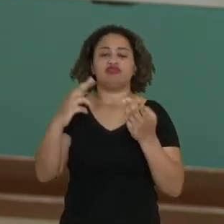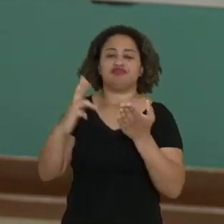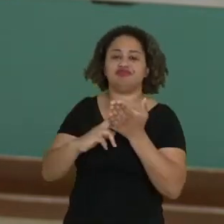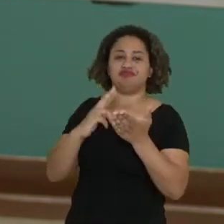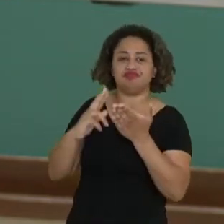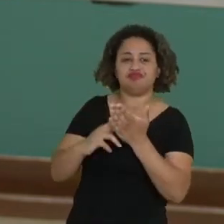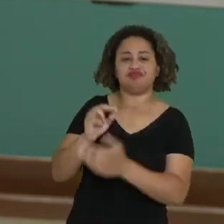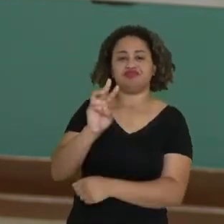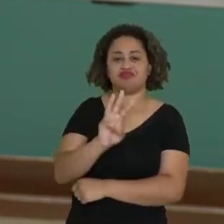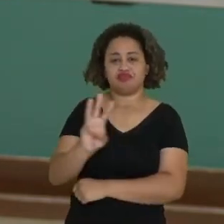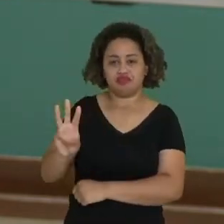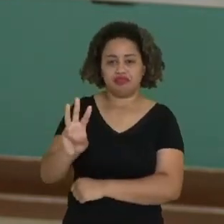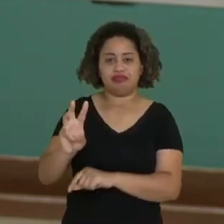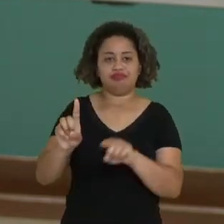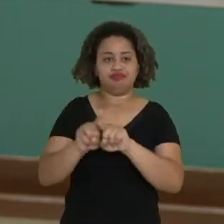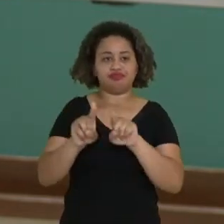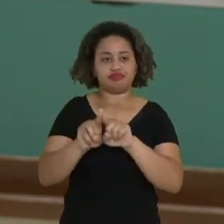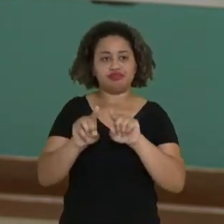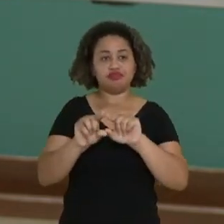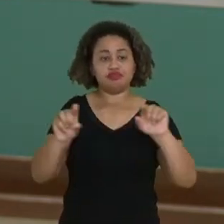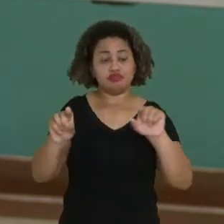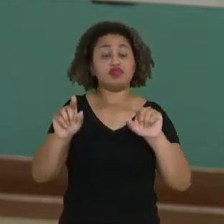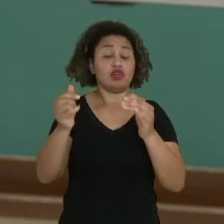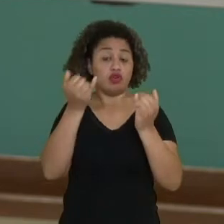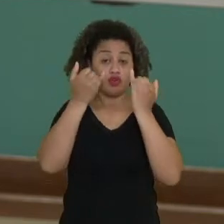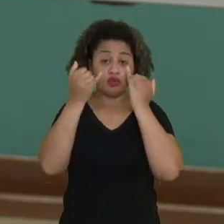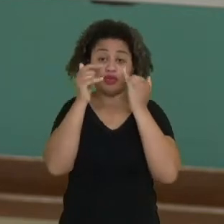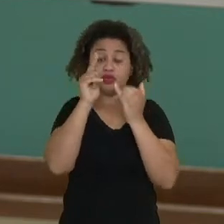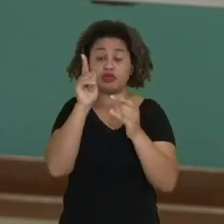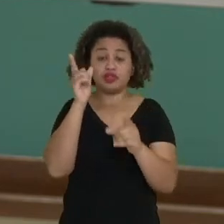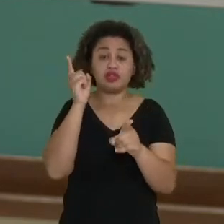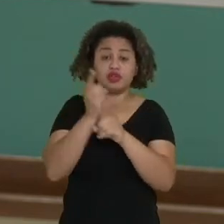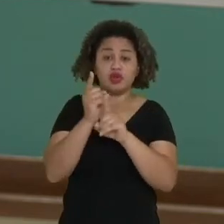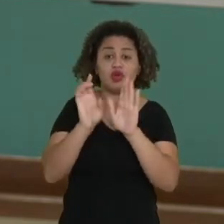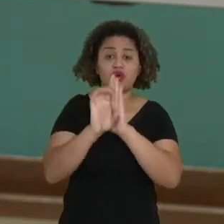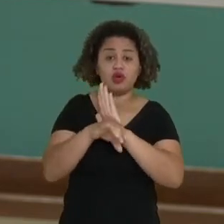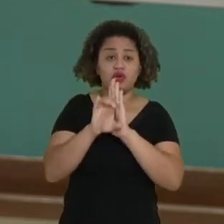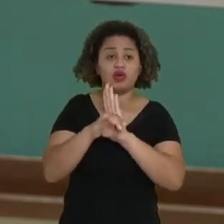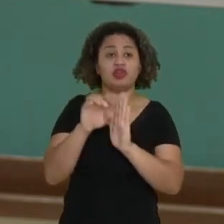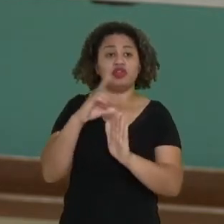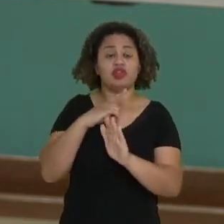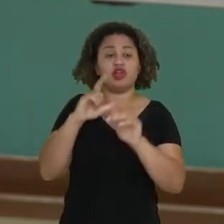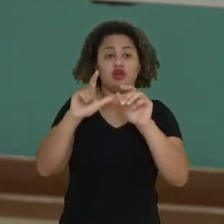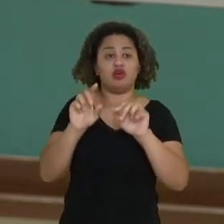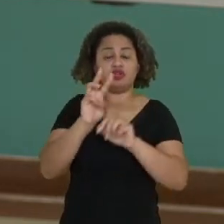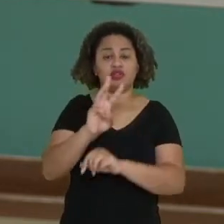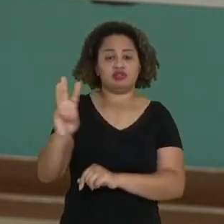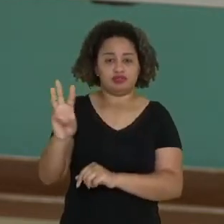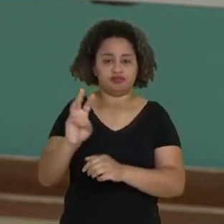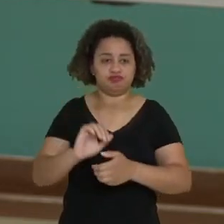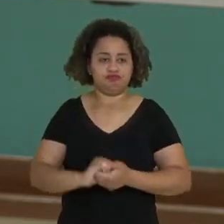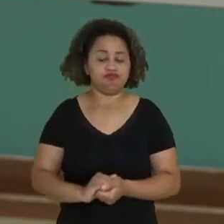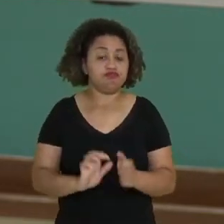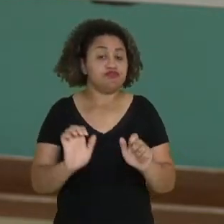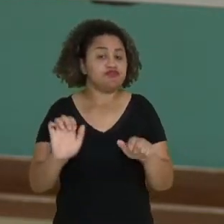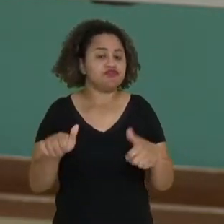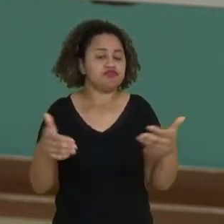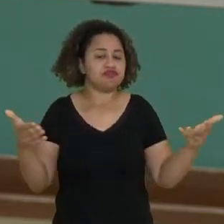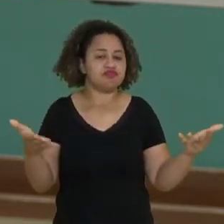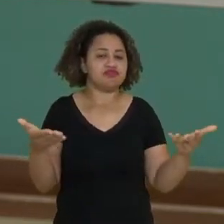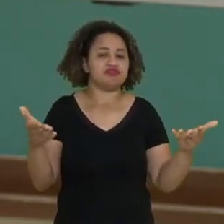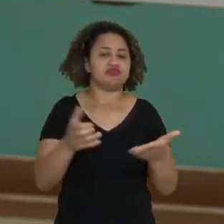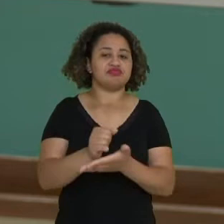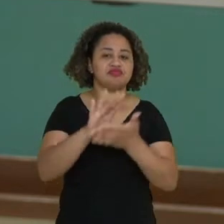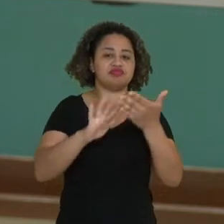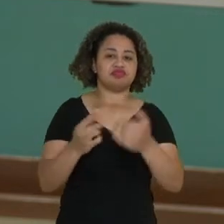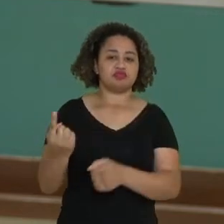sites. Eu tenho esse dado, né, da ab.org. Com isso, chegamos à